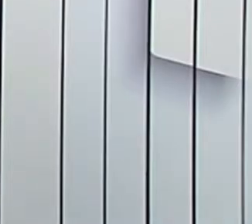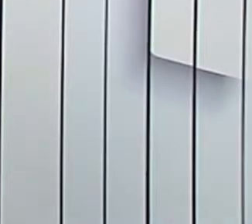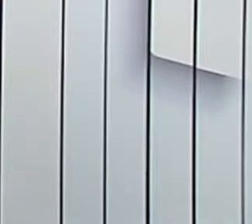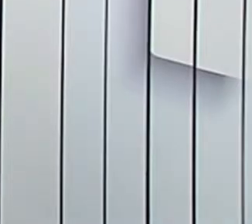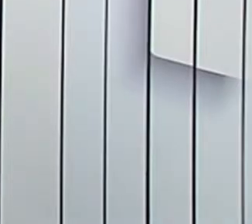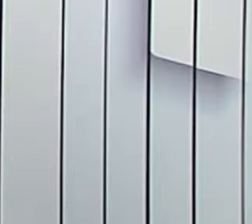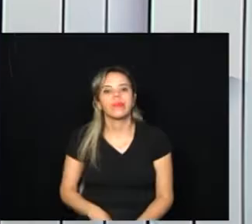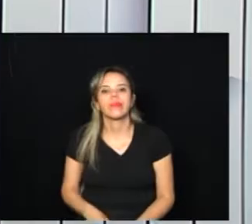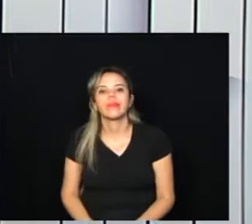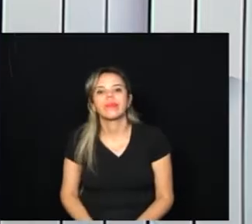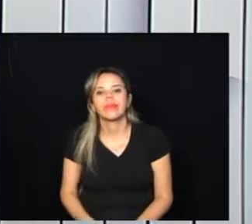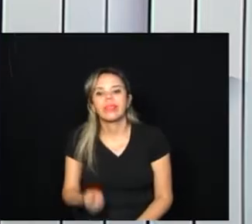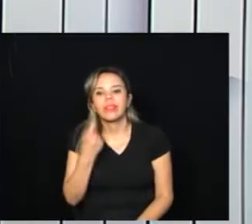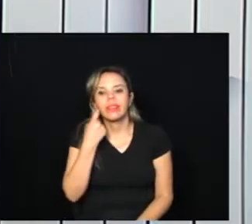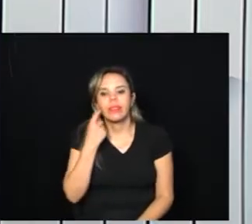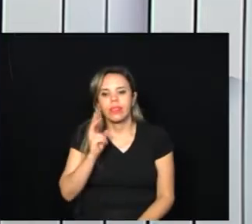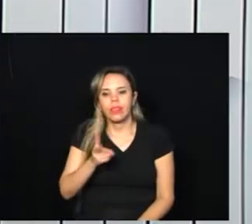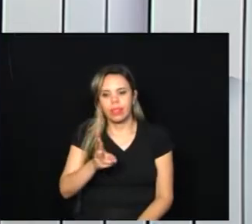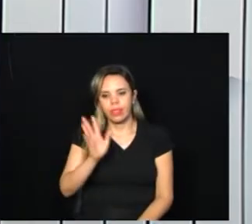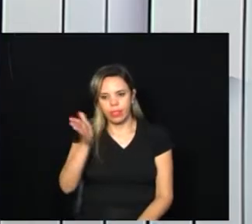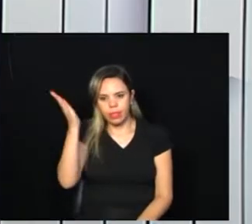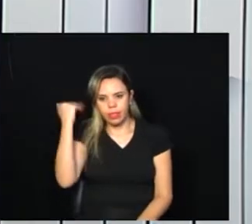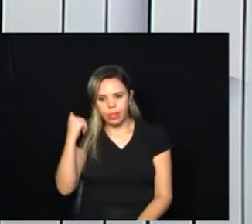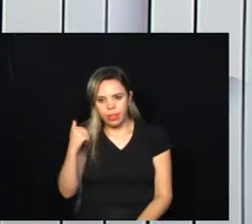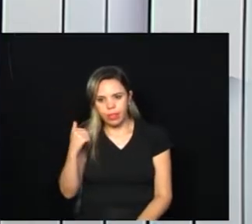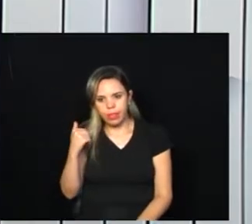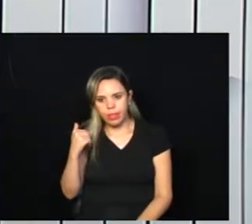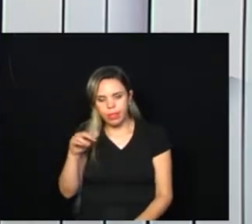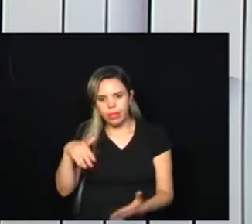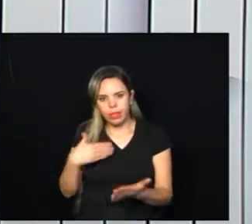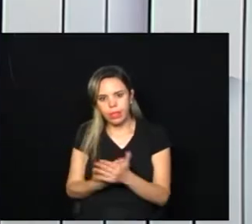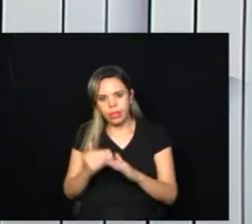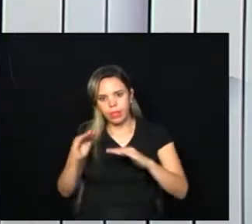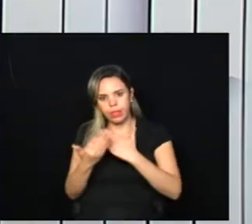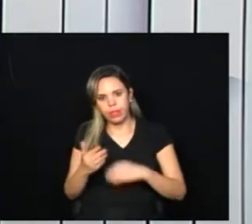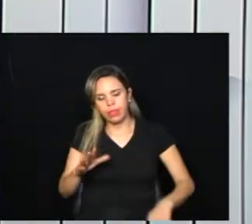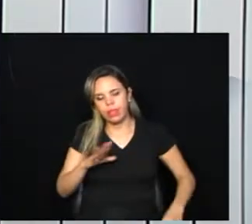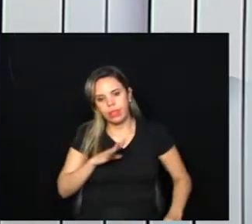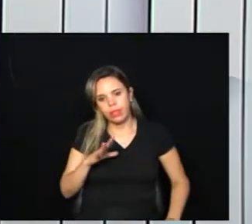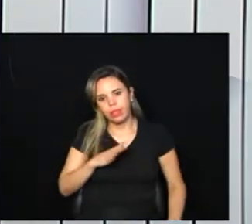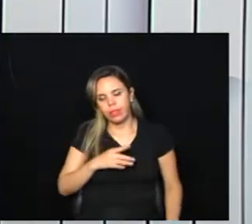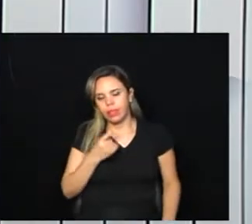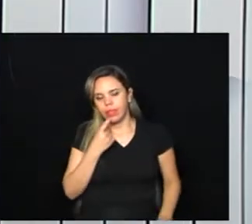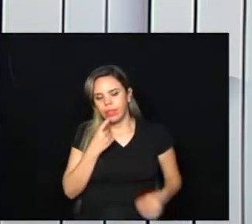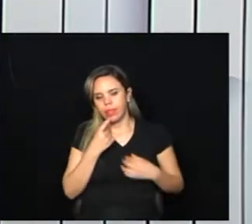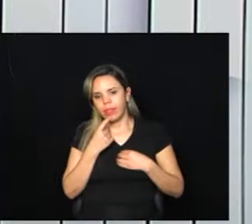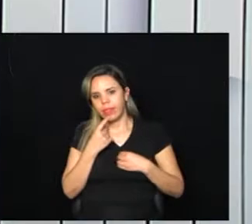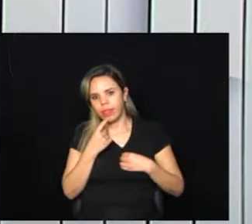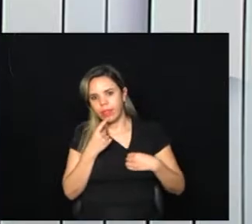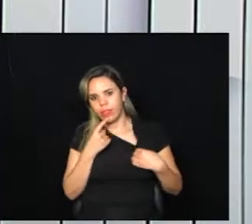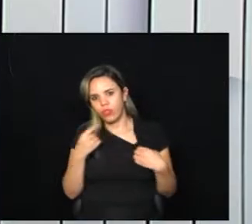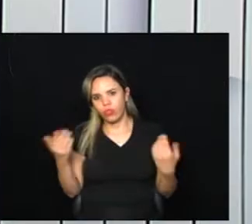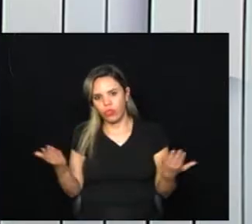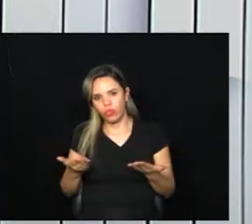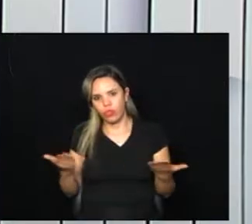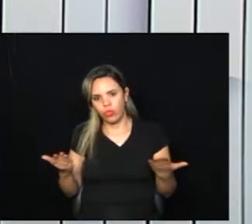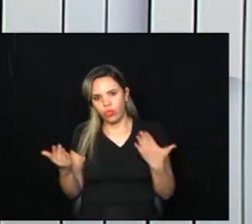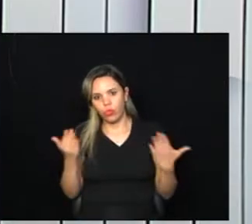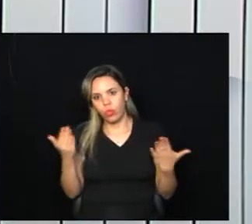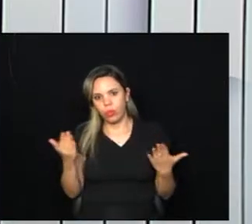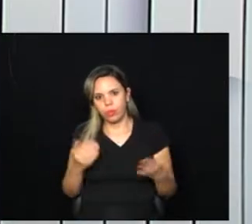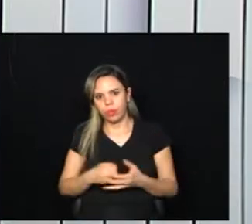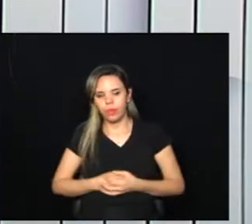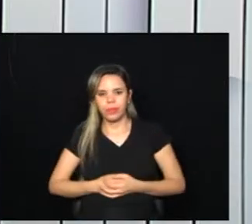E toda sexta-feira, você já sabe, a gente vai até um bairro aqui da cidade de Campinas. E hoje, qual